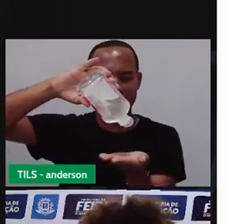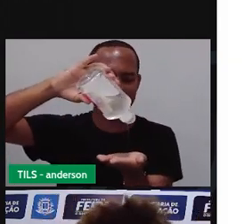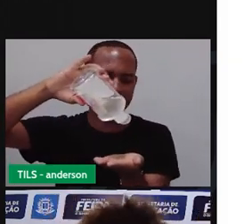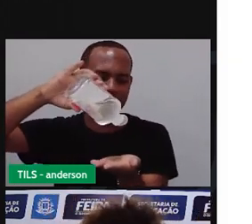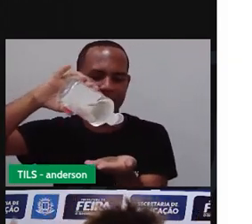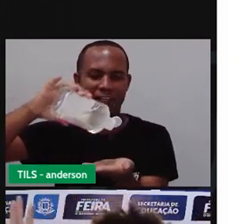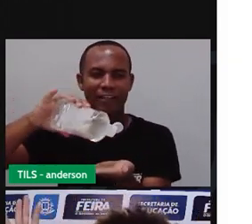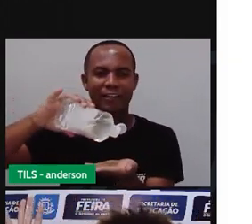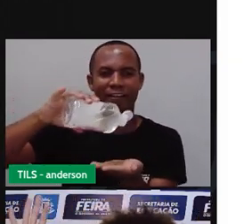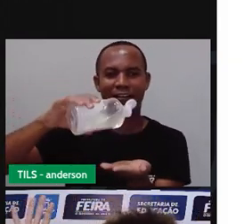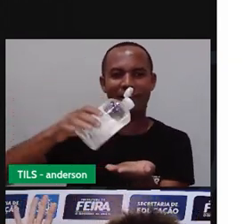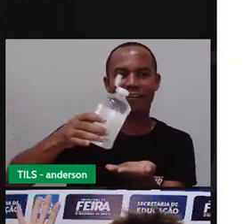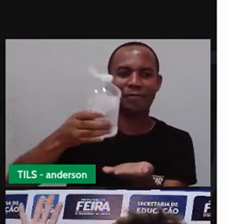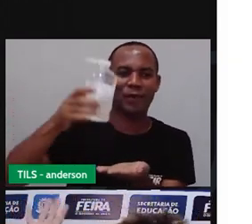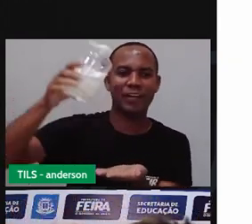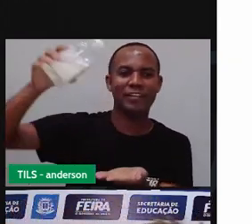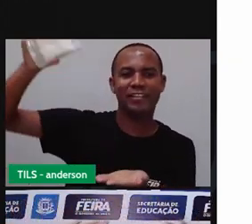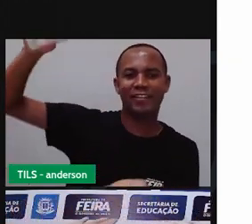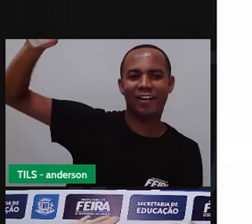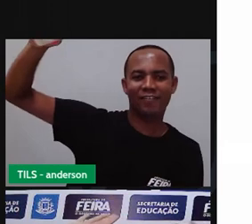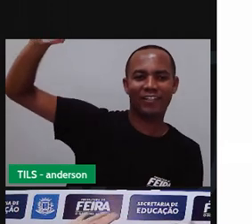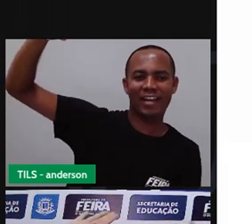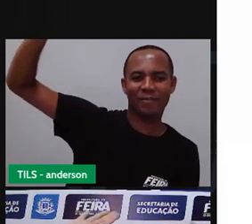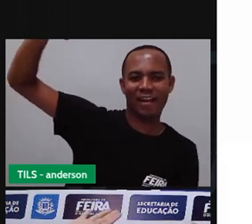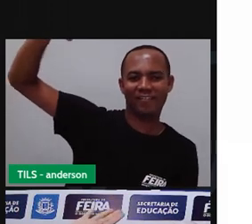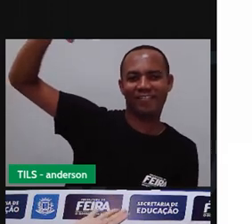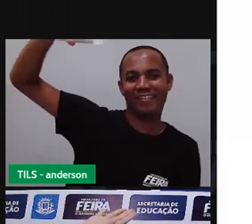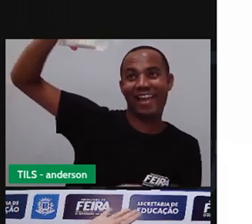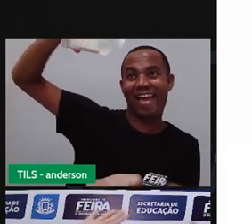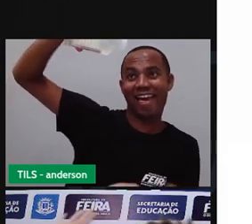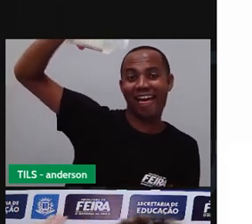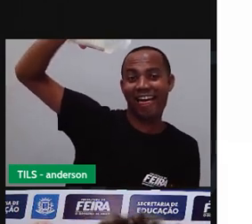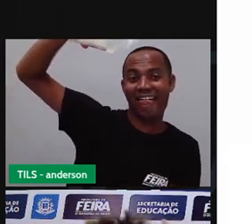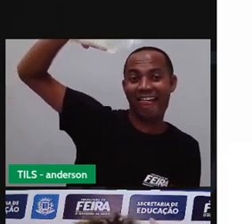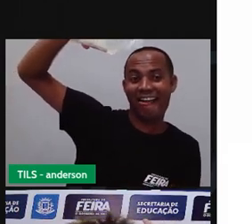promovido não derrame algo em mim olha só